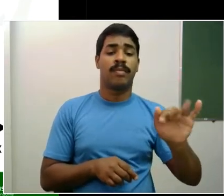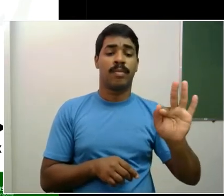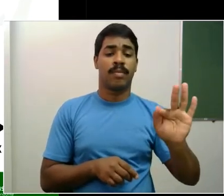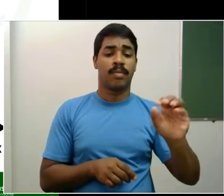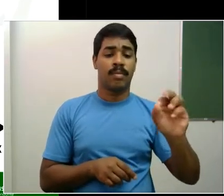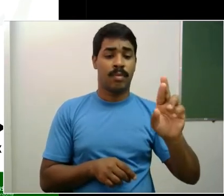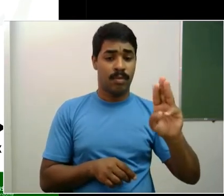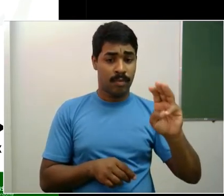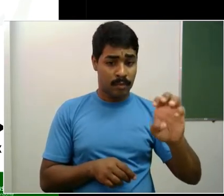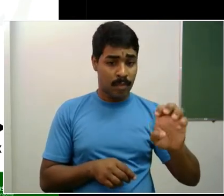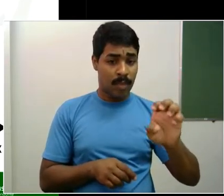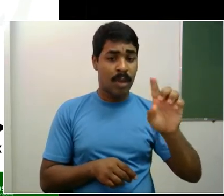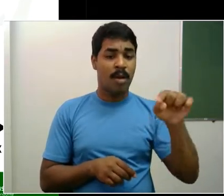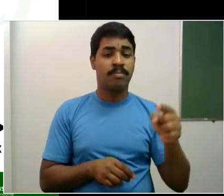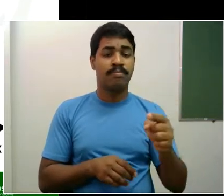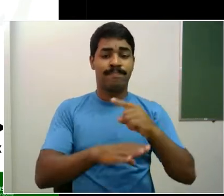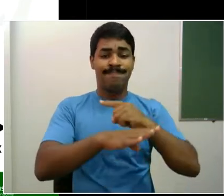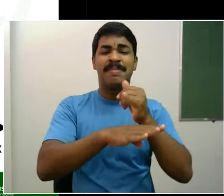está se referindo